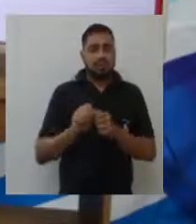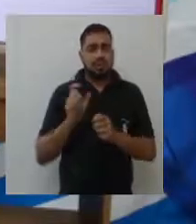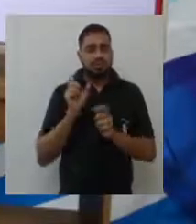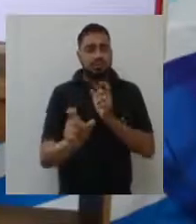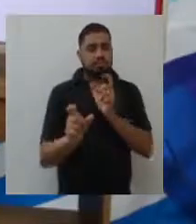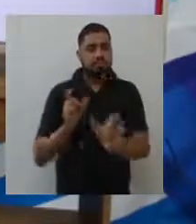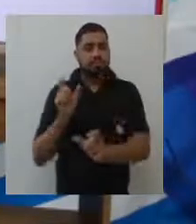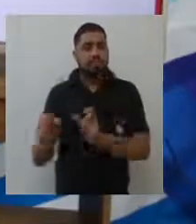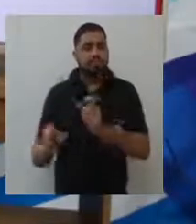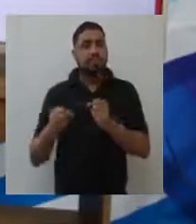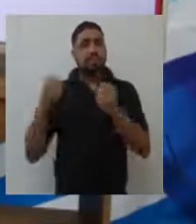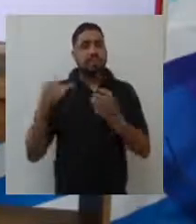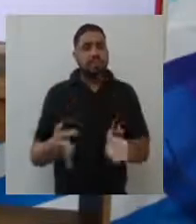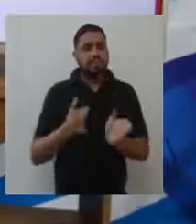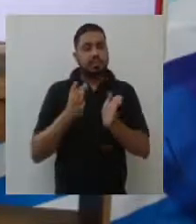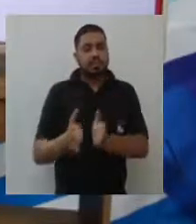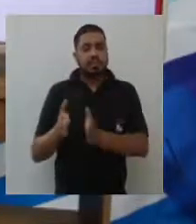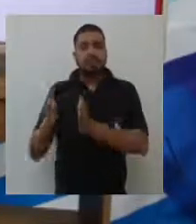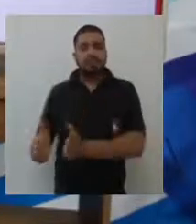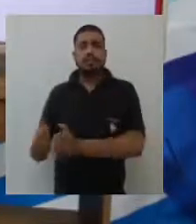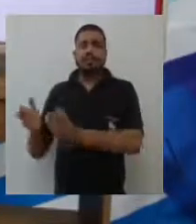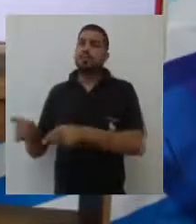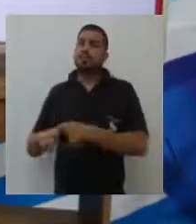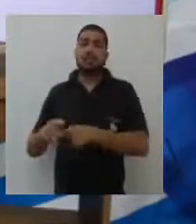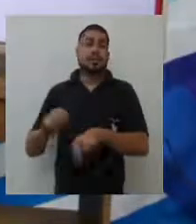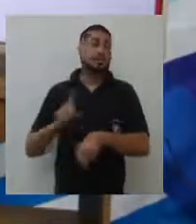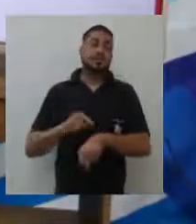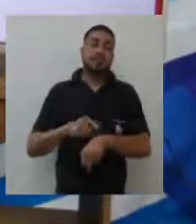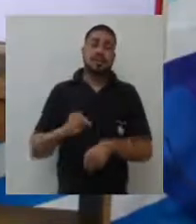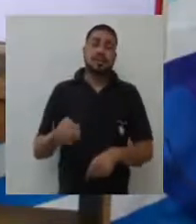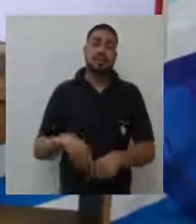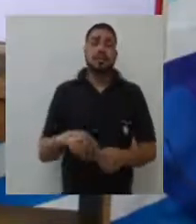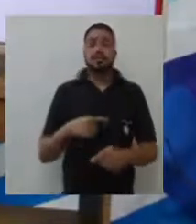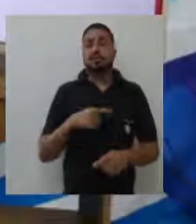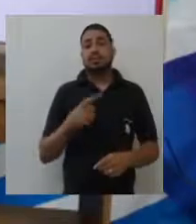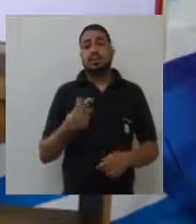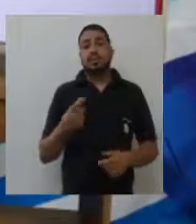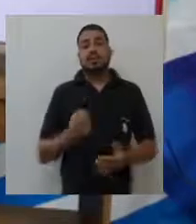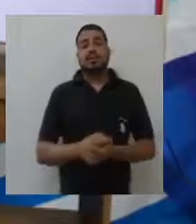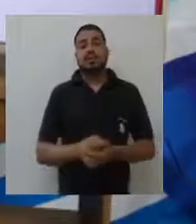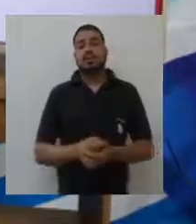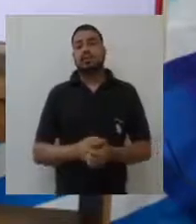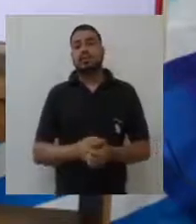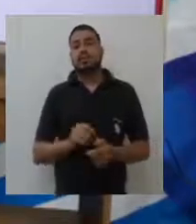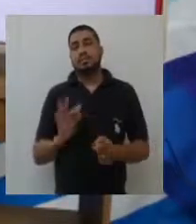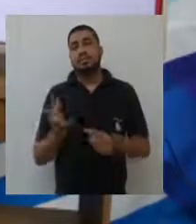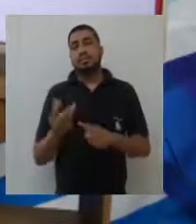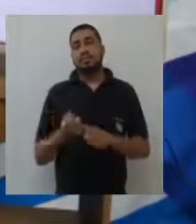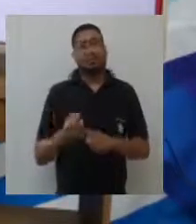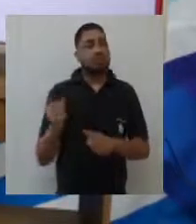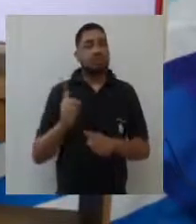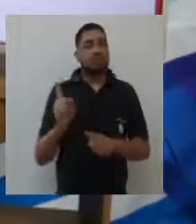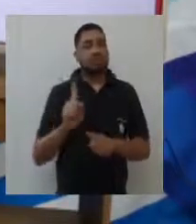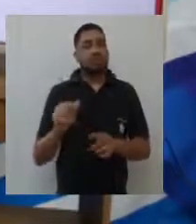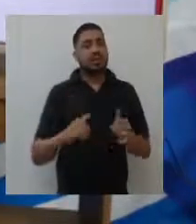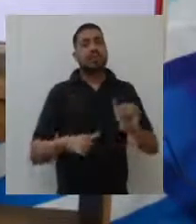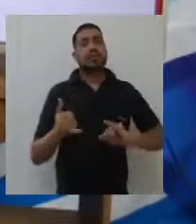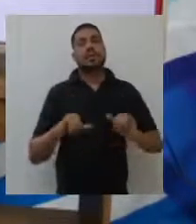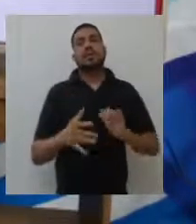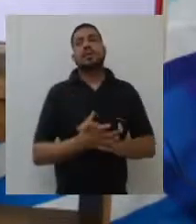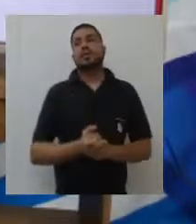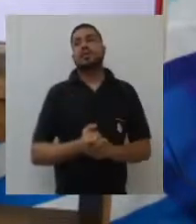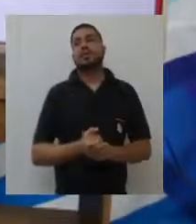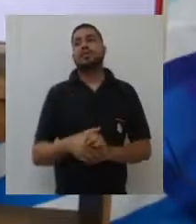legais, explicando passo a passo, tá? Porque o tempo está corrido. Mas é separação física, ok? Não é química.